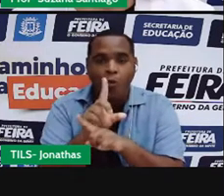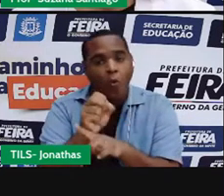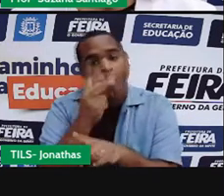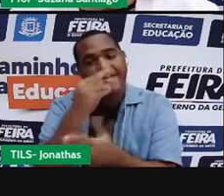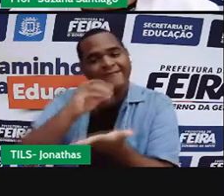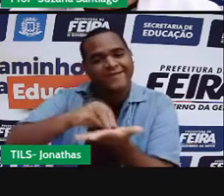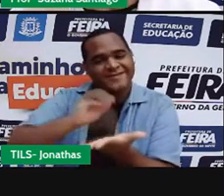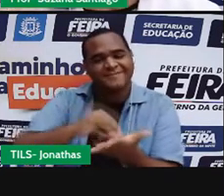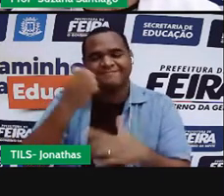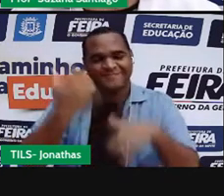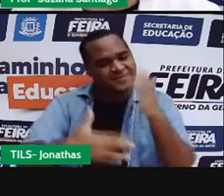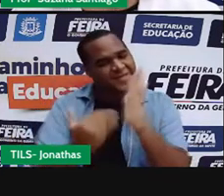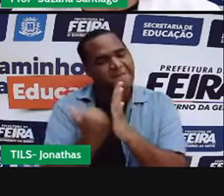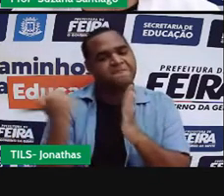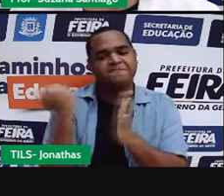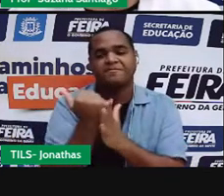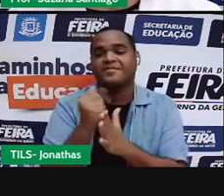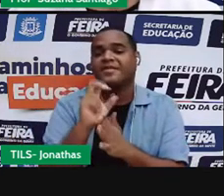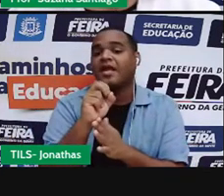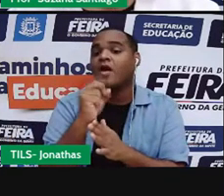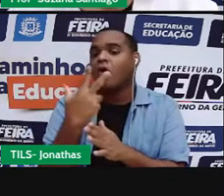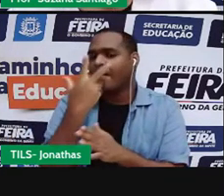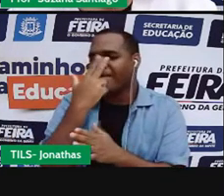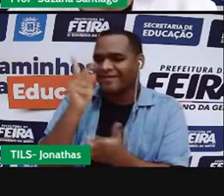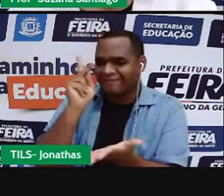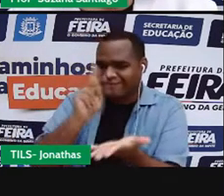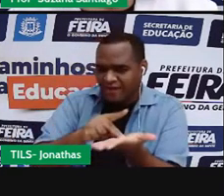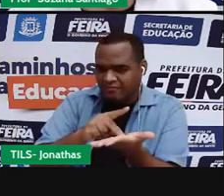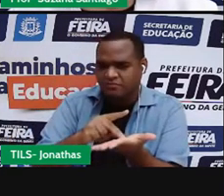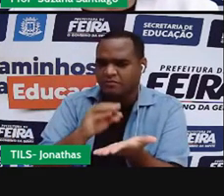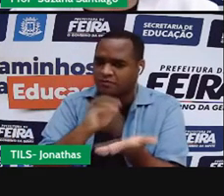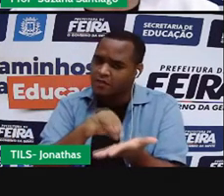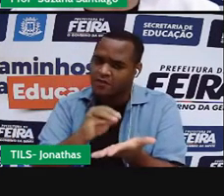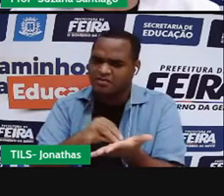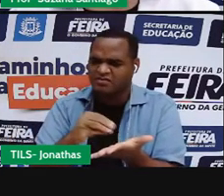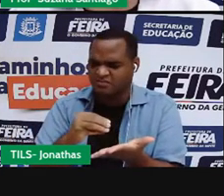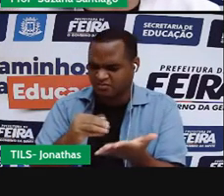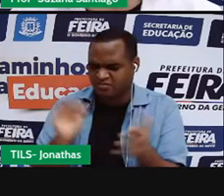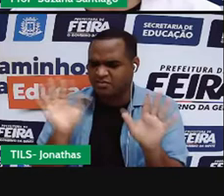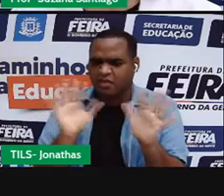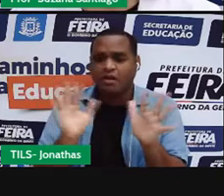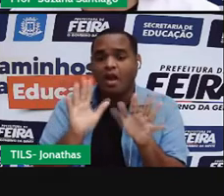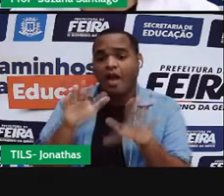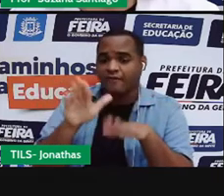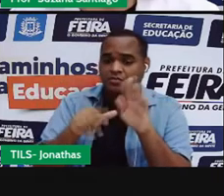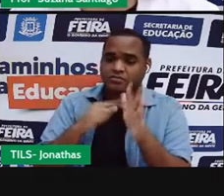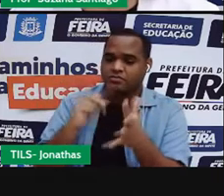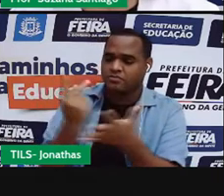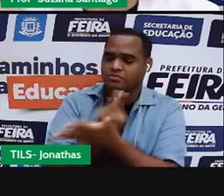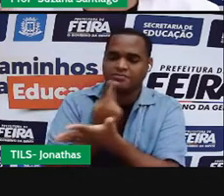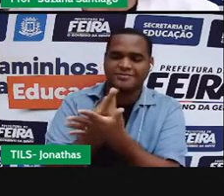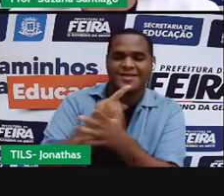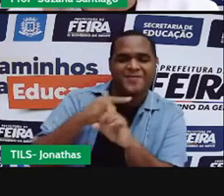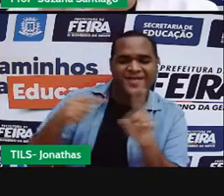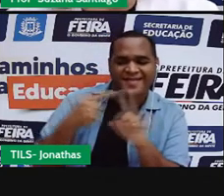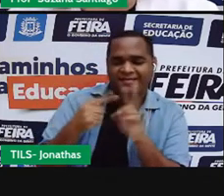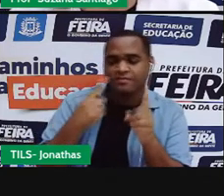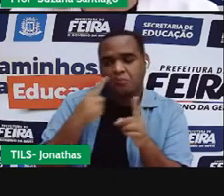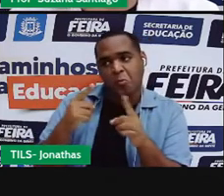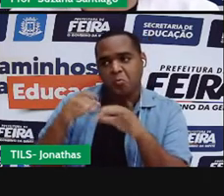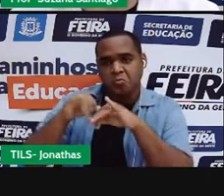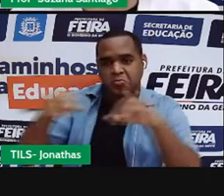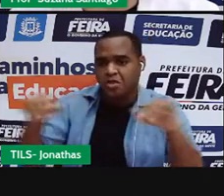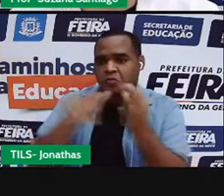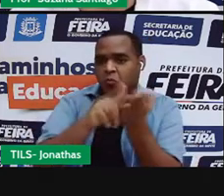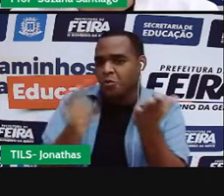incompleta. E não necessariamente é de propósito. Às vezes a gente pegou uma informação pela metade, uma notícia que saiu ali